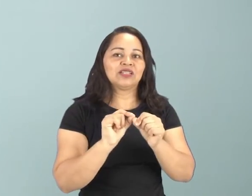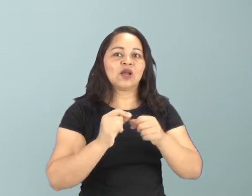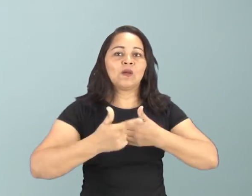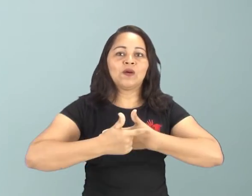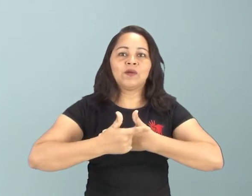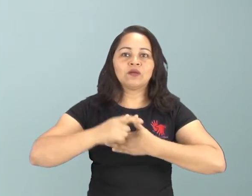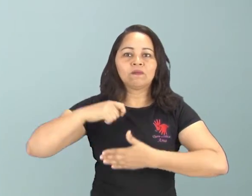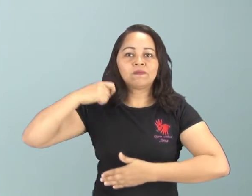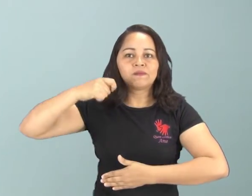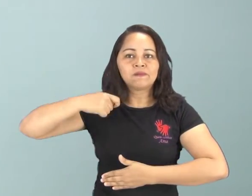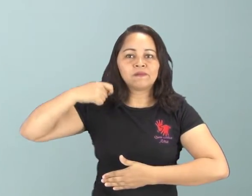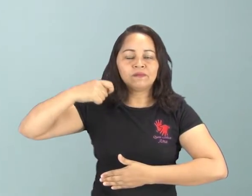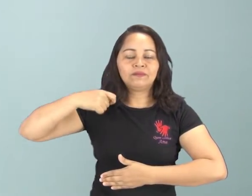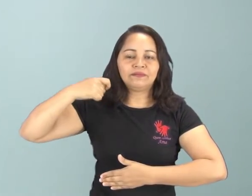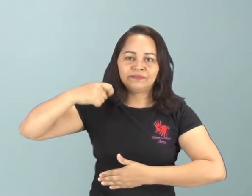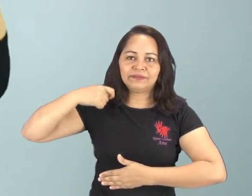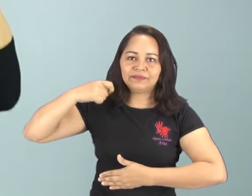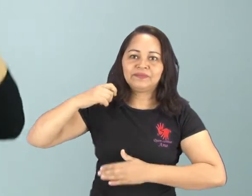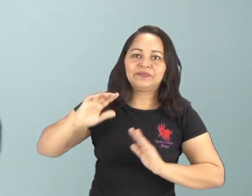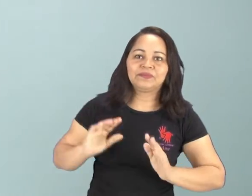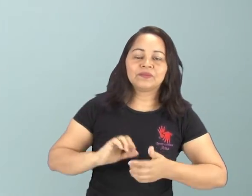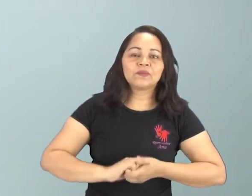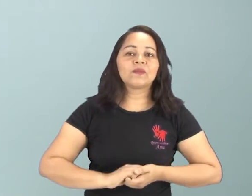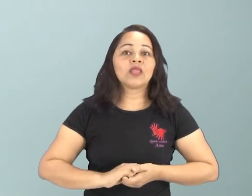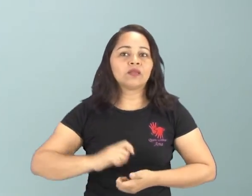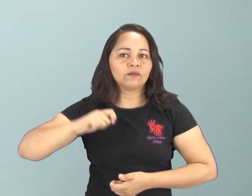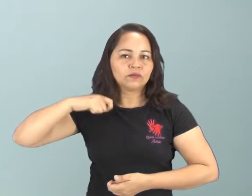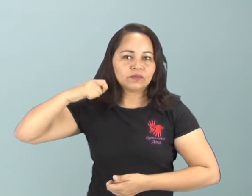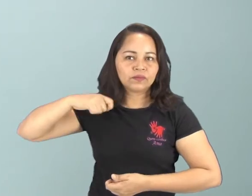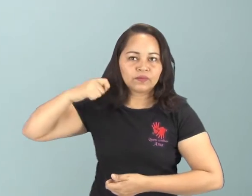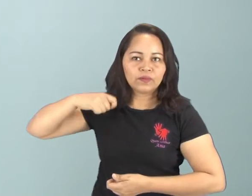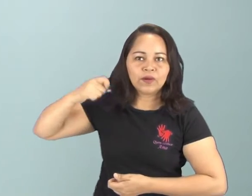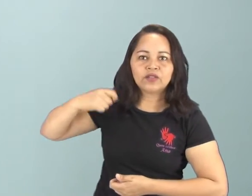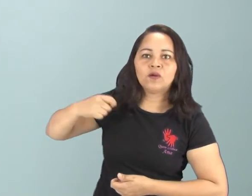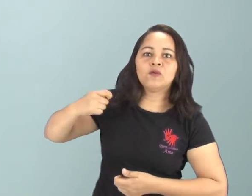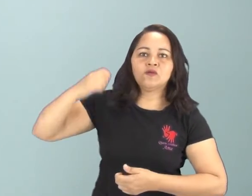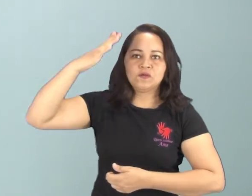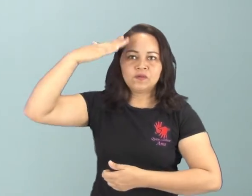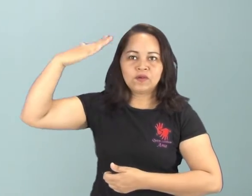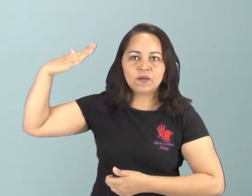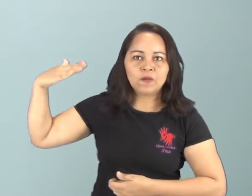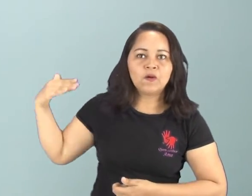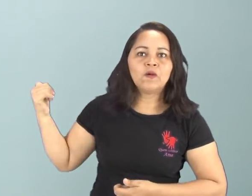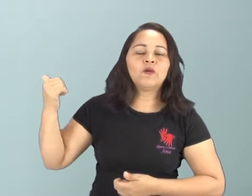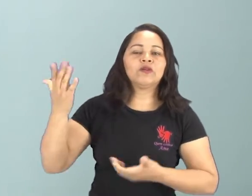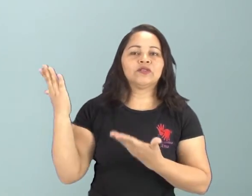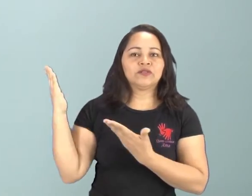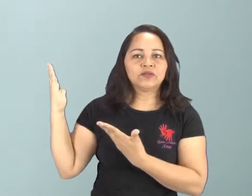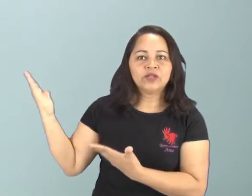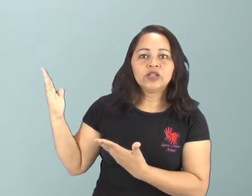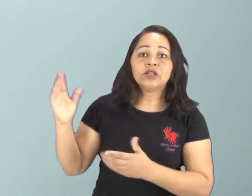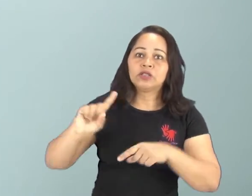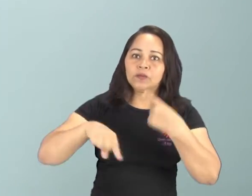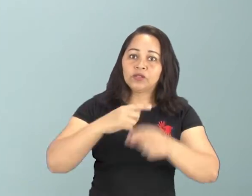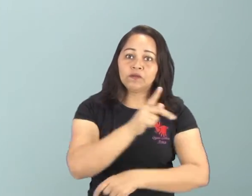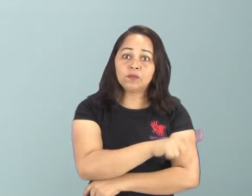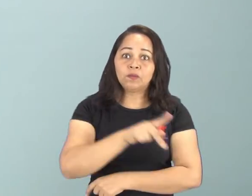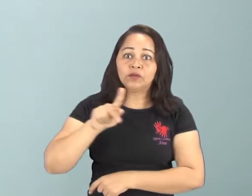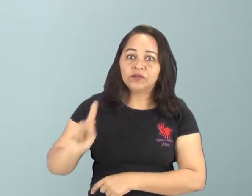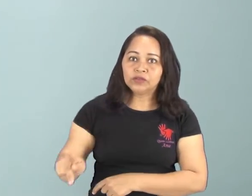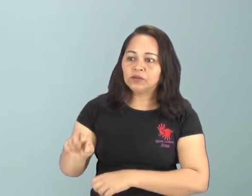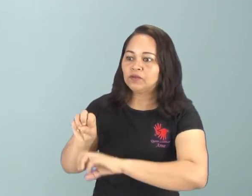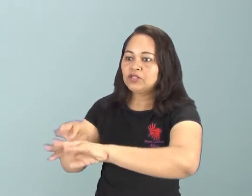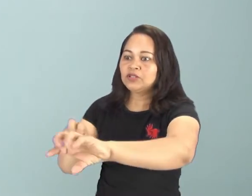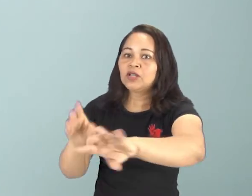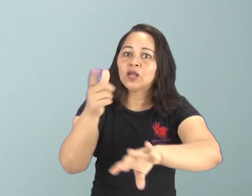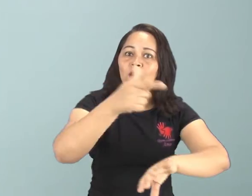papel, certo? Então, depois daí, ele só foi crescendo e até se tornou professor de dublês.